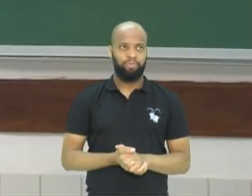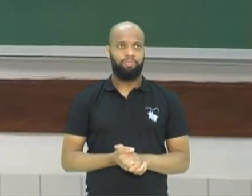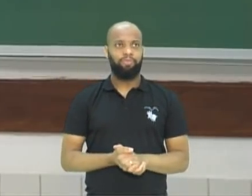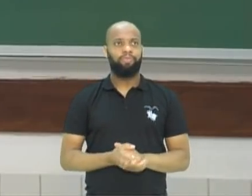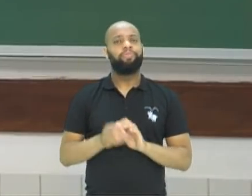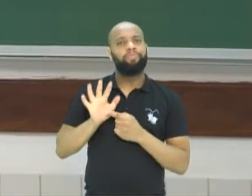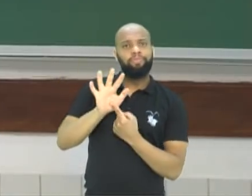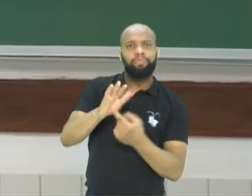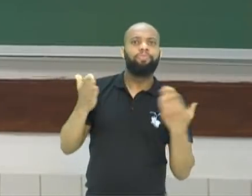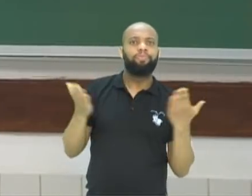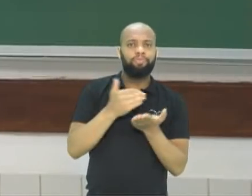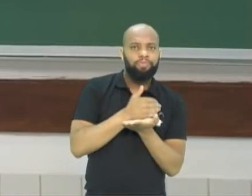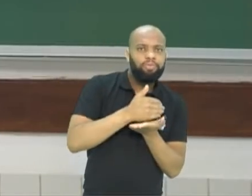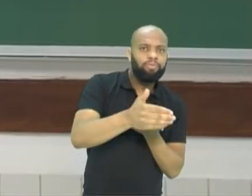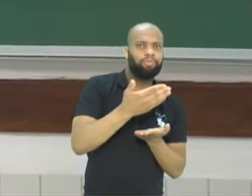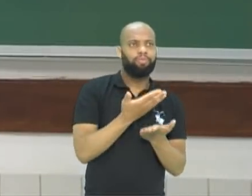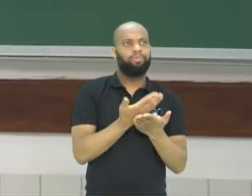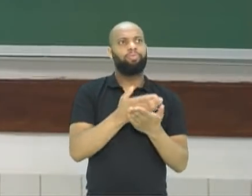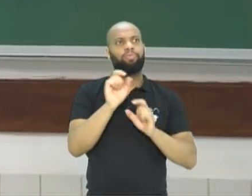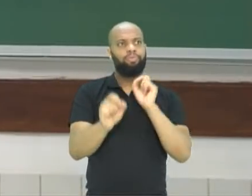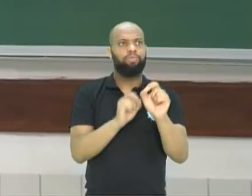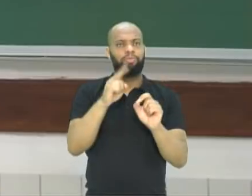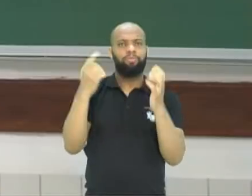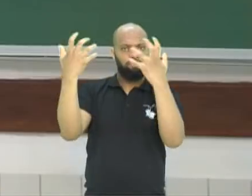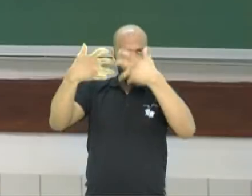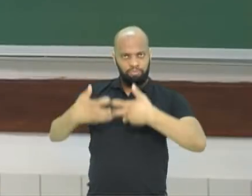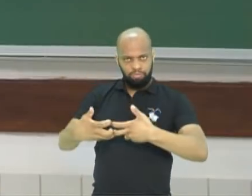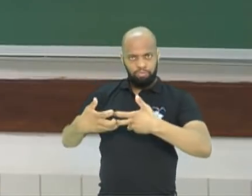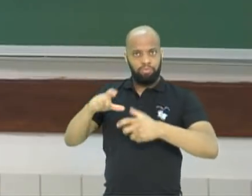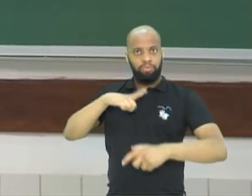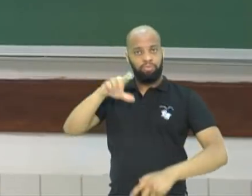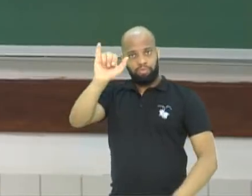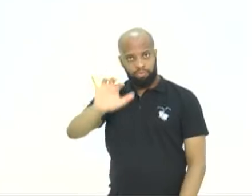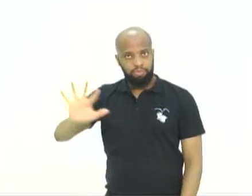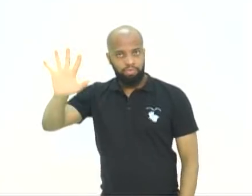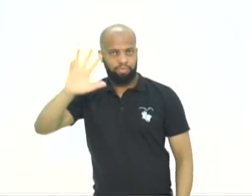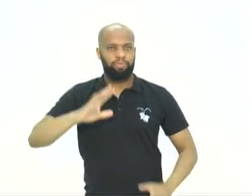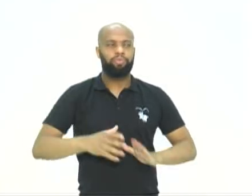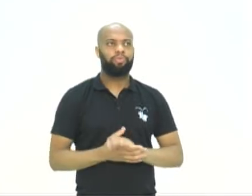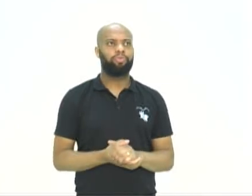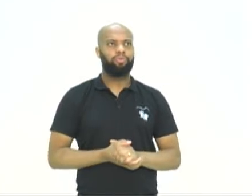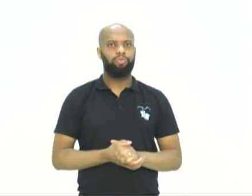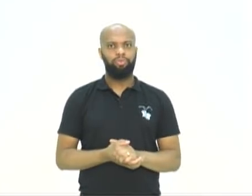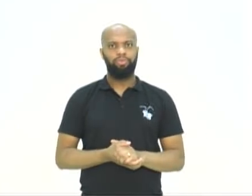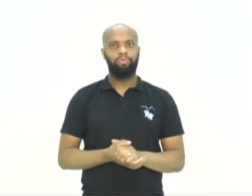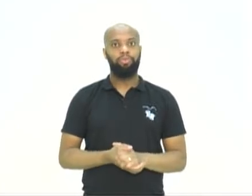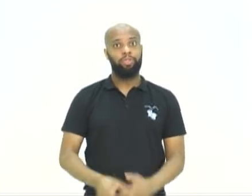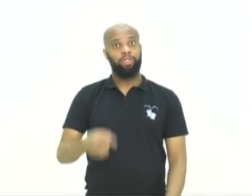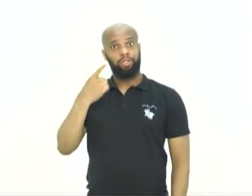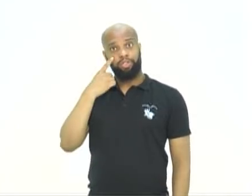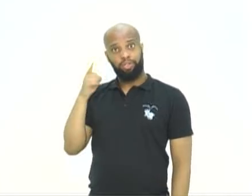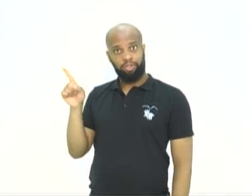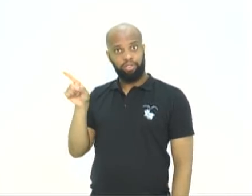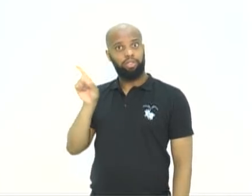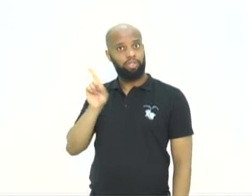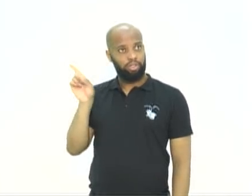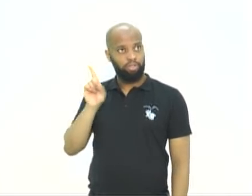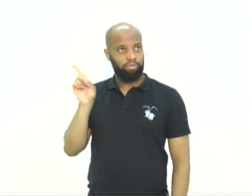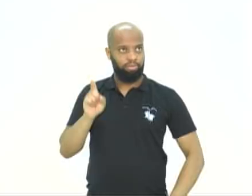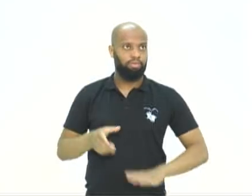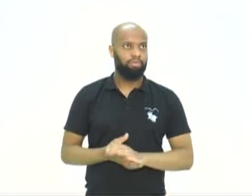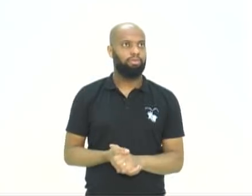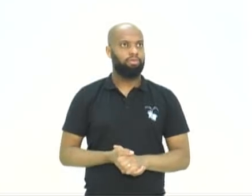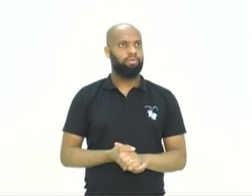Eu trouxe para iniciar a nossa aula uma reflexão através de uma imagem que para mim fica bem emblemática.